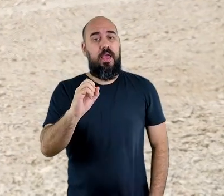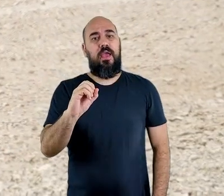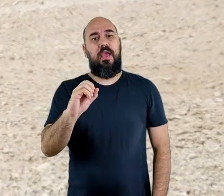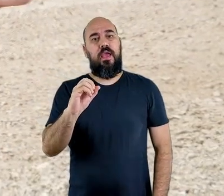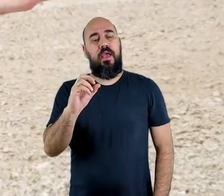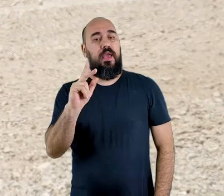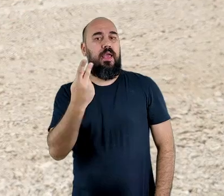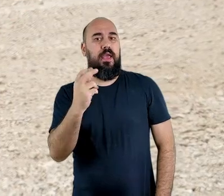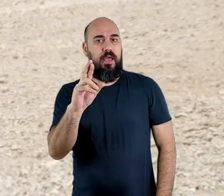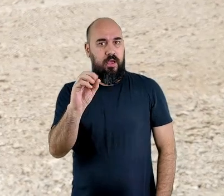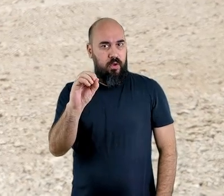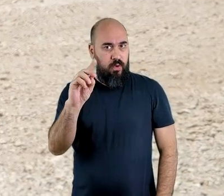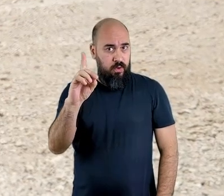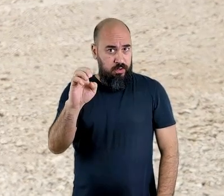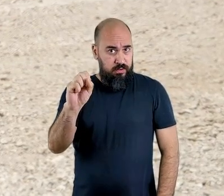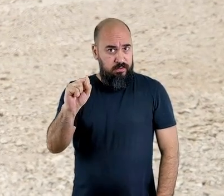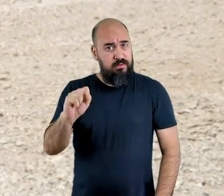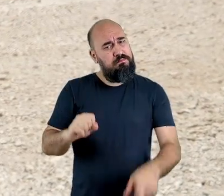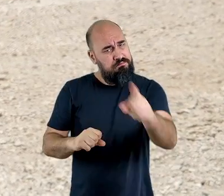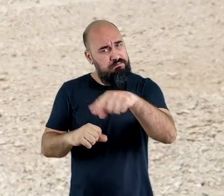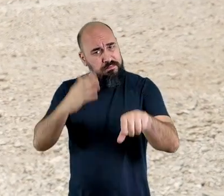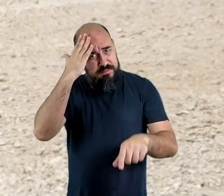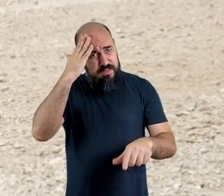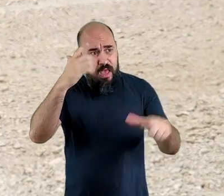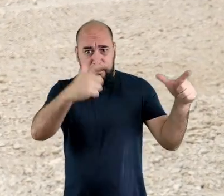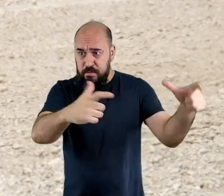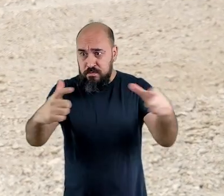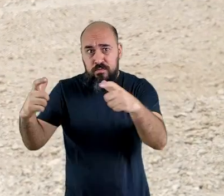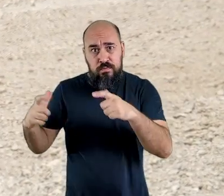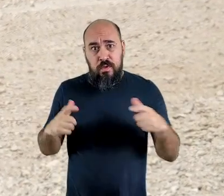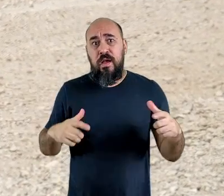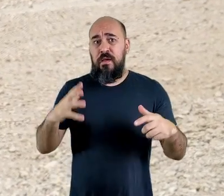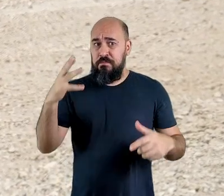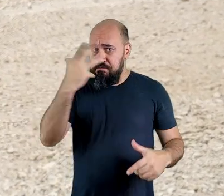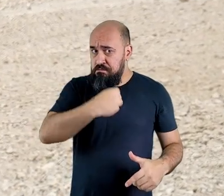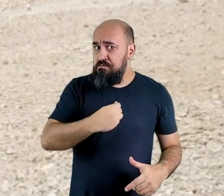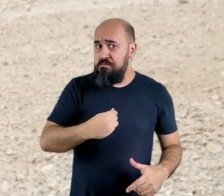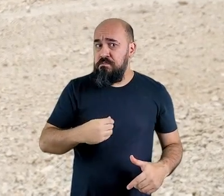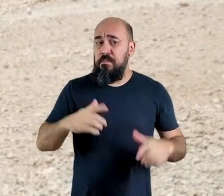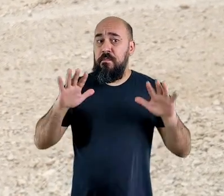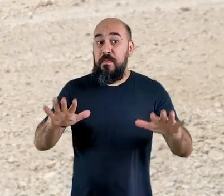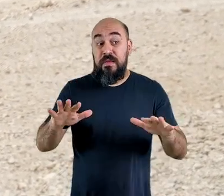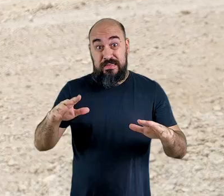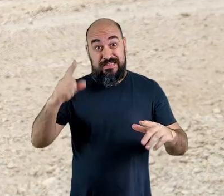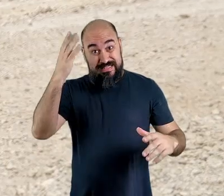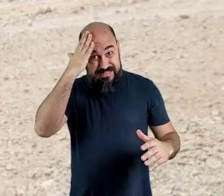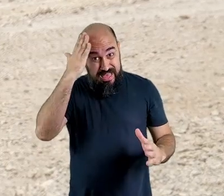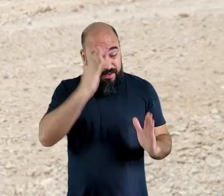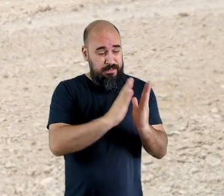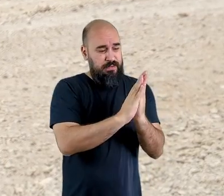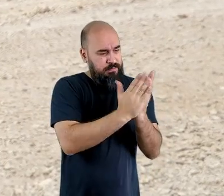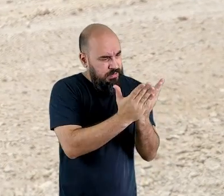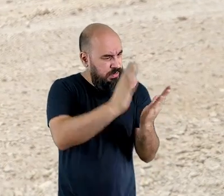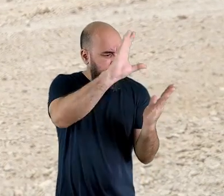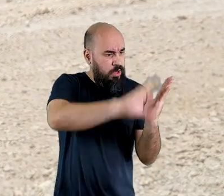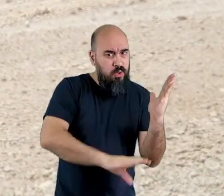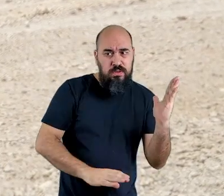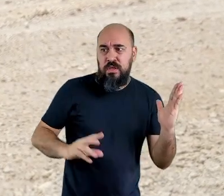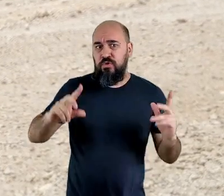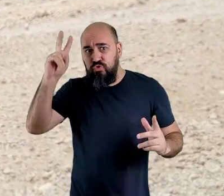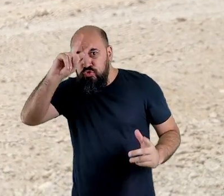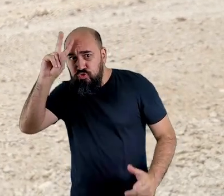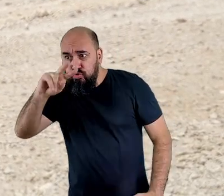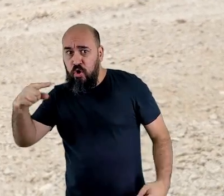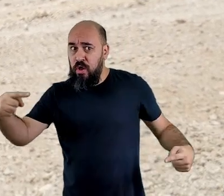nesse lugar. Como você sabe, Israel tem capítulos de história que coincidem com o contexto e os capítulos da Bíblia